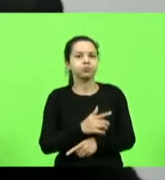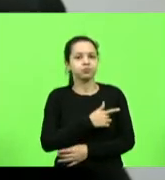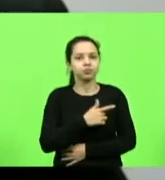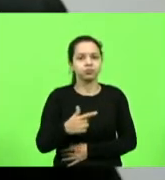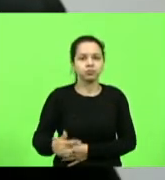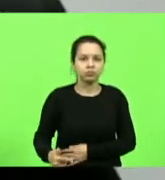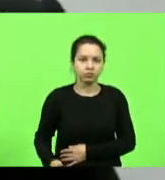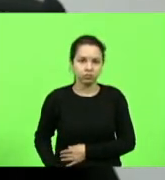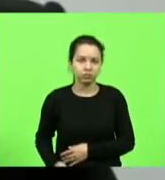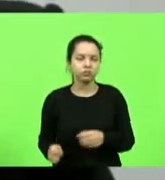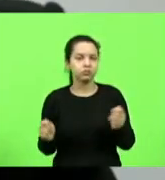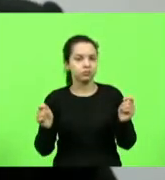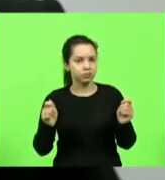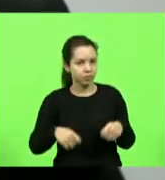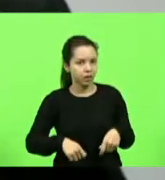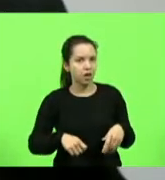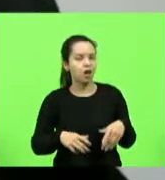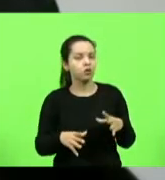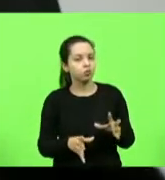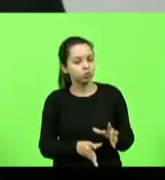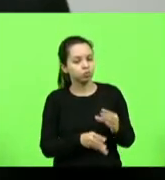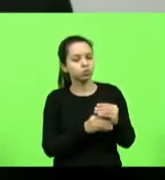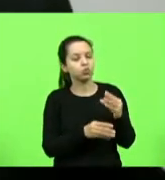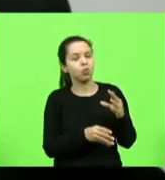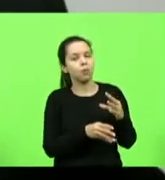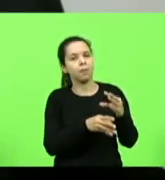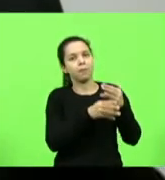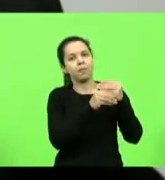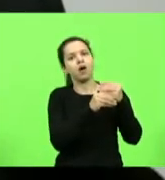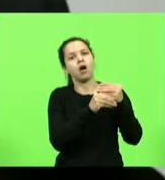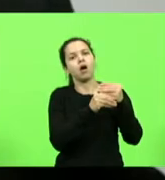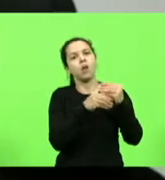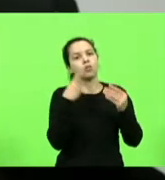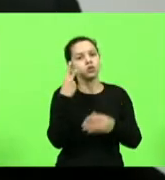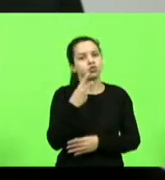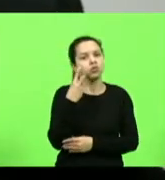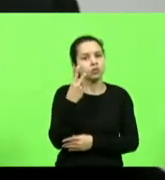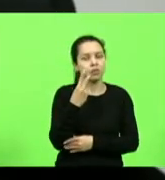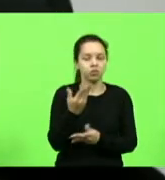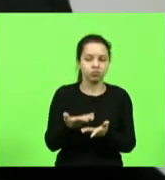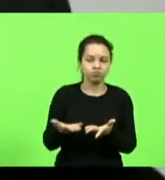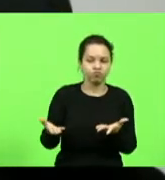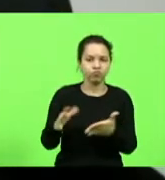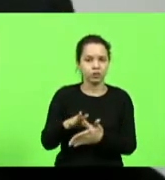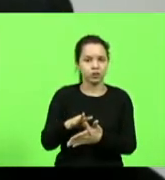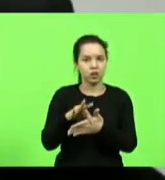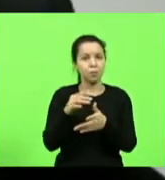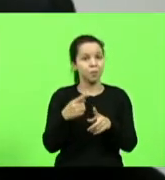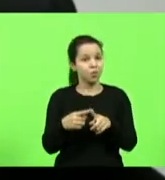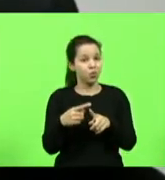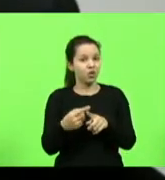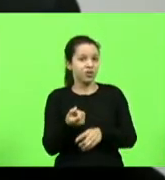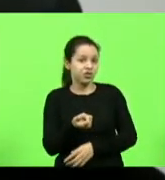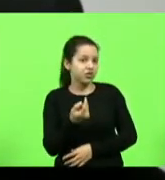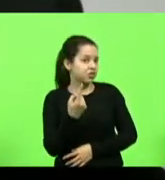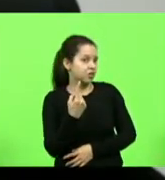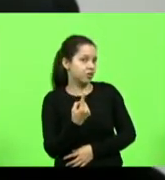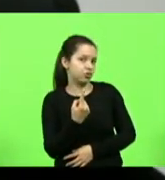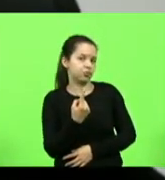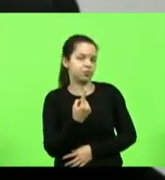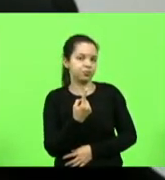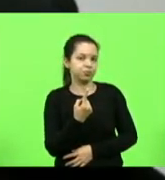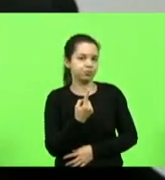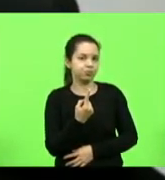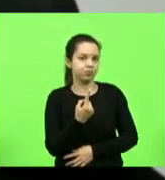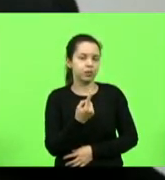ele possa agregar politicamente as lideranças, porque é muito estranho